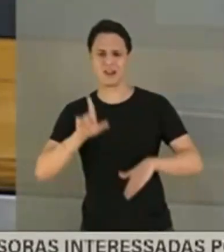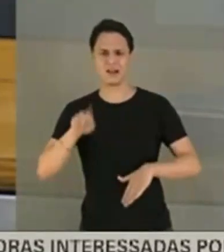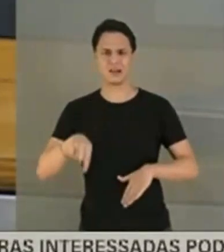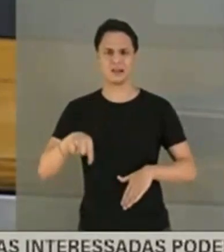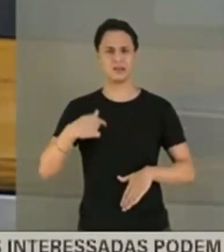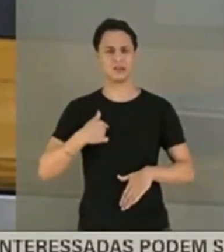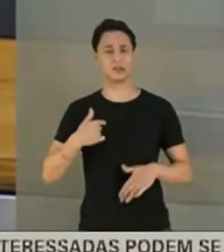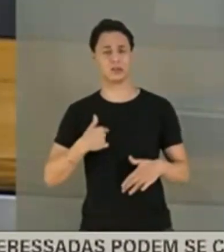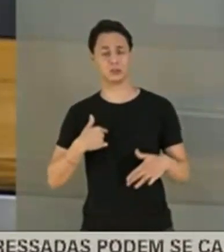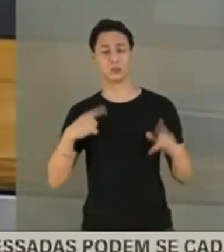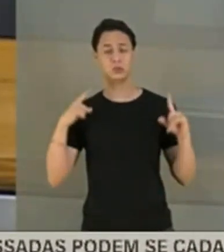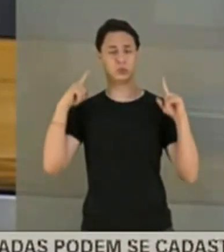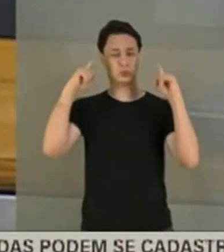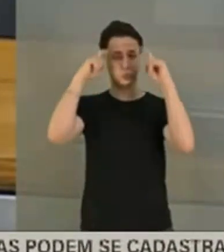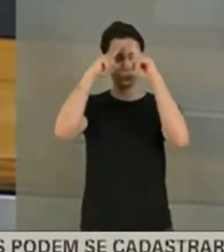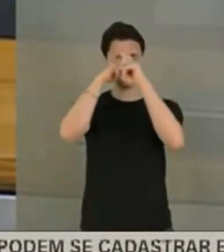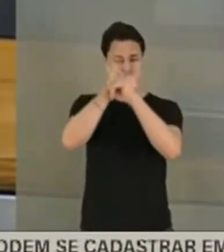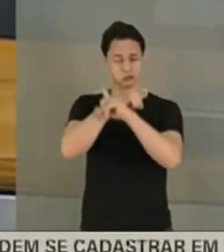tóxico,